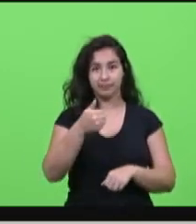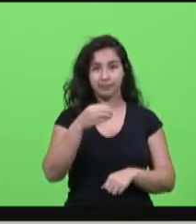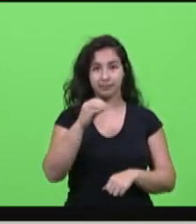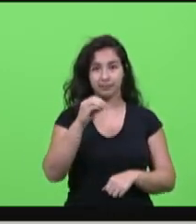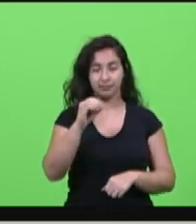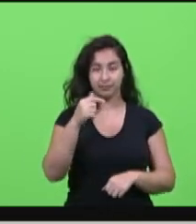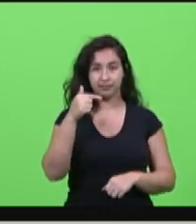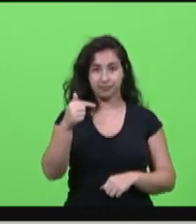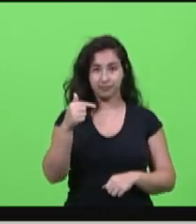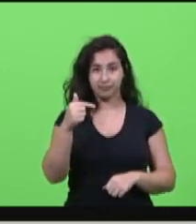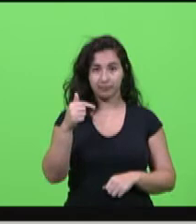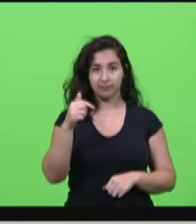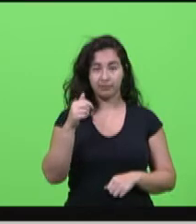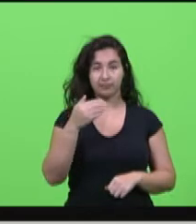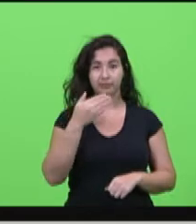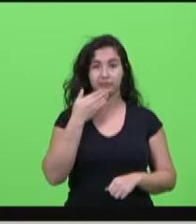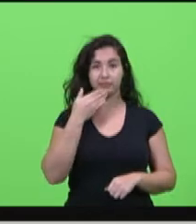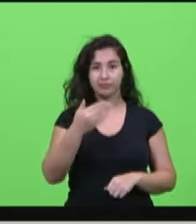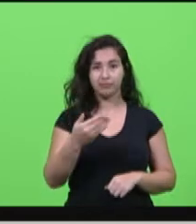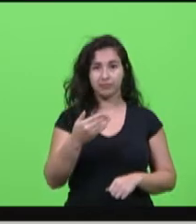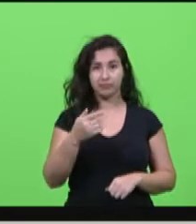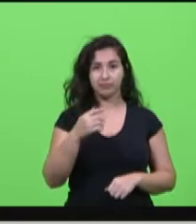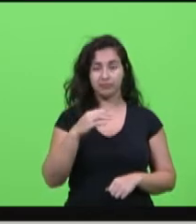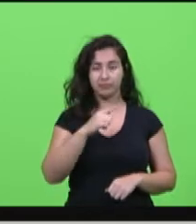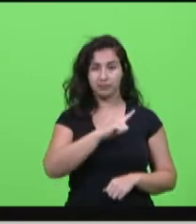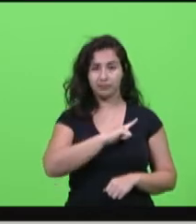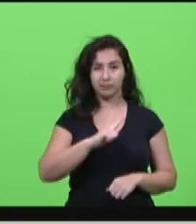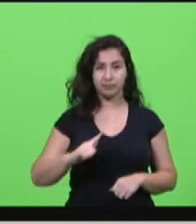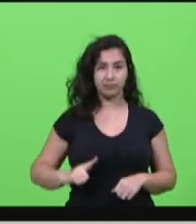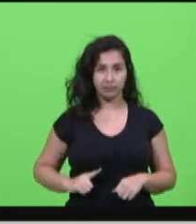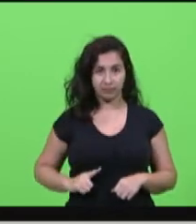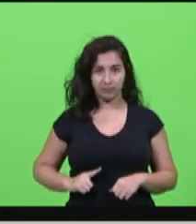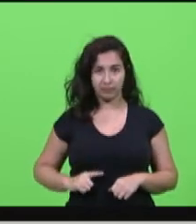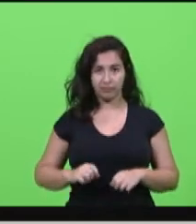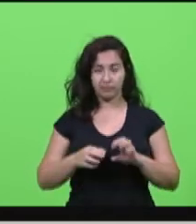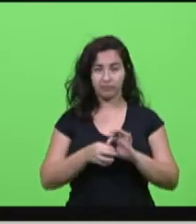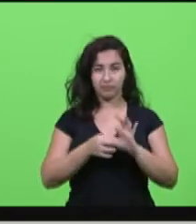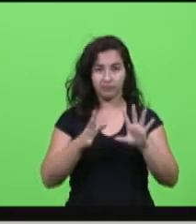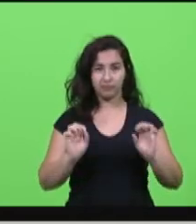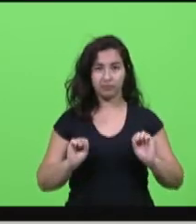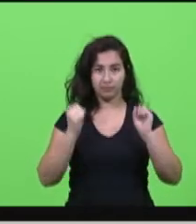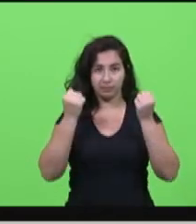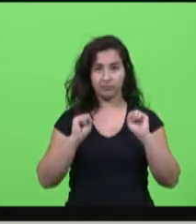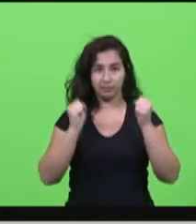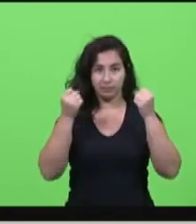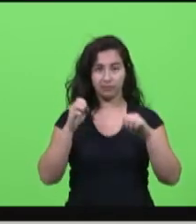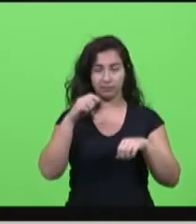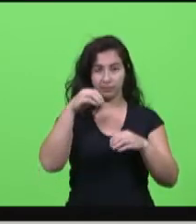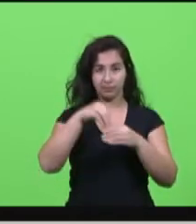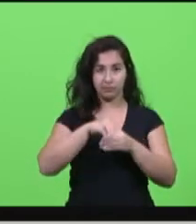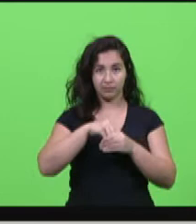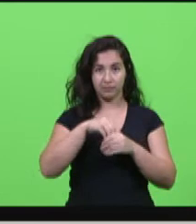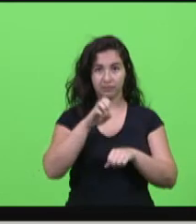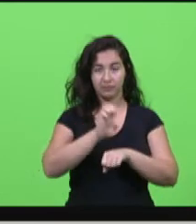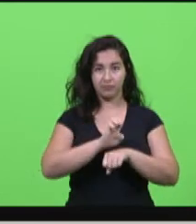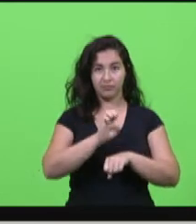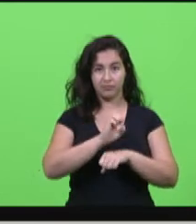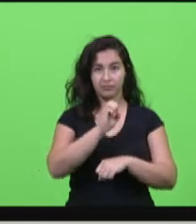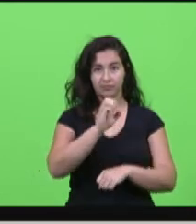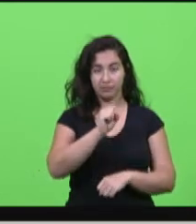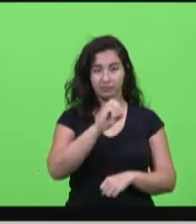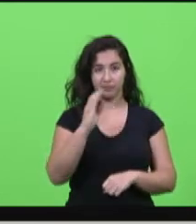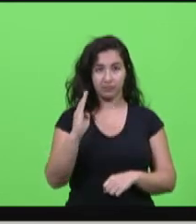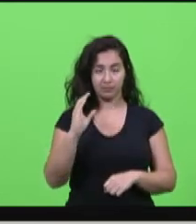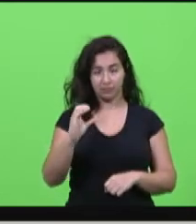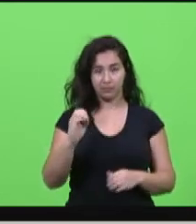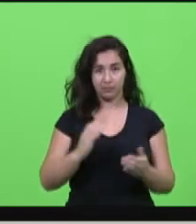Silva, apelando ao governador pela liberação da prática de atividade física e esportiva no estado de Santa Catarina. Discussão, votação, aprovada a